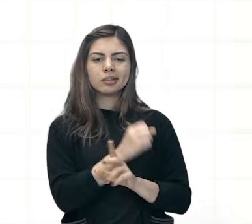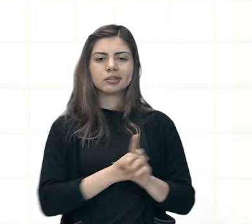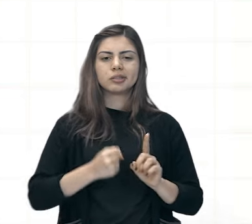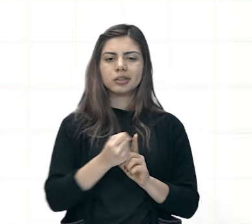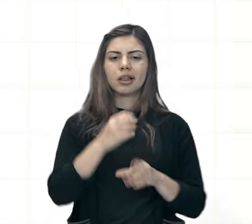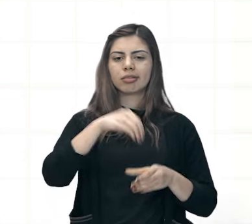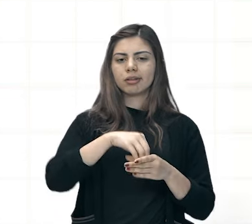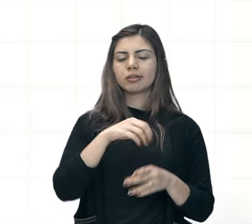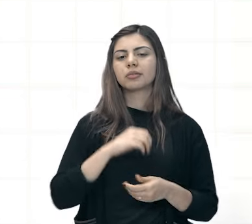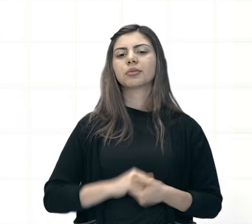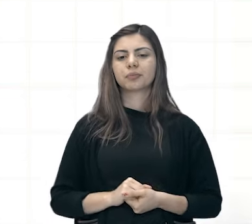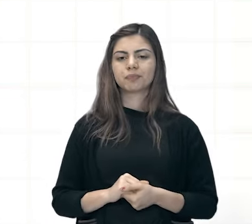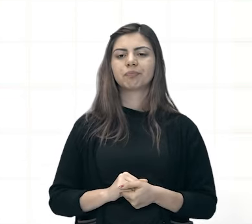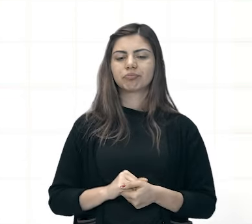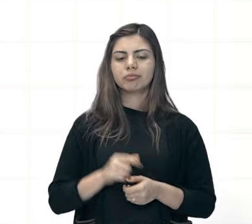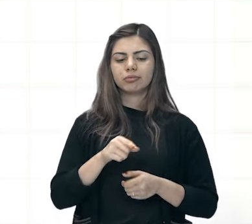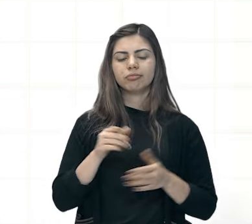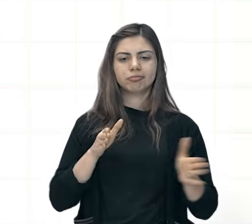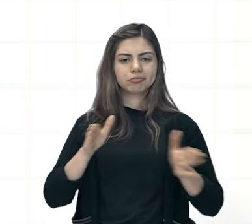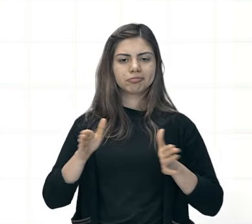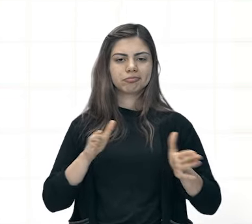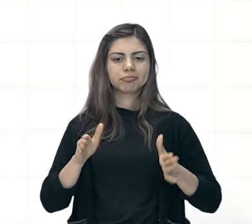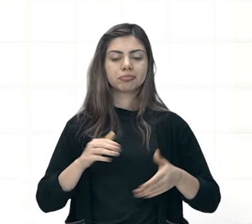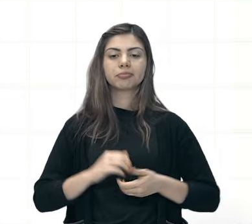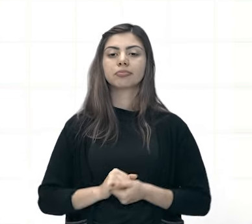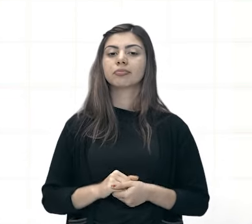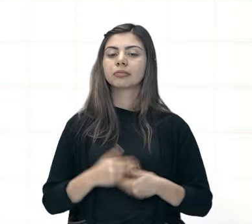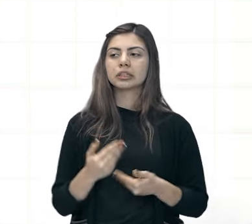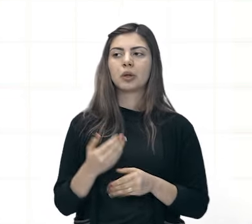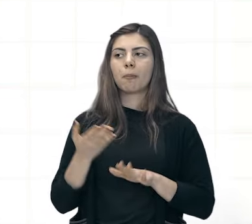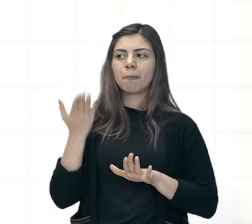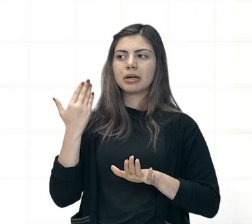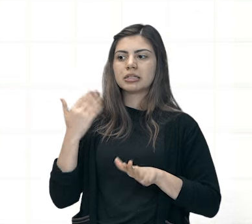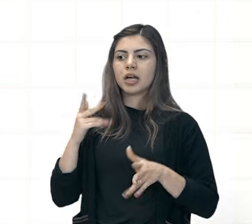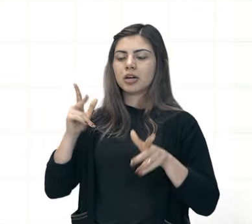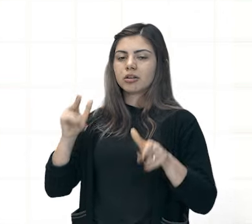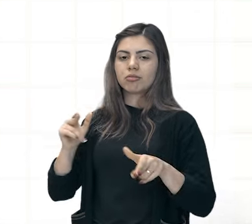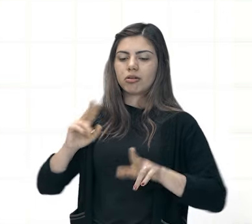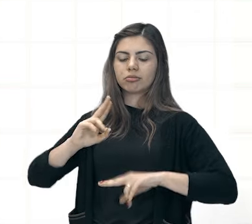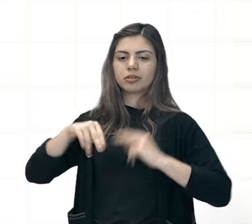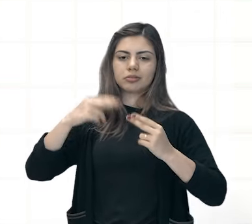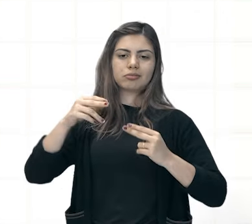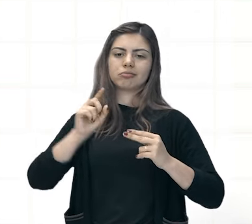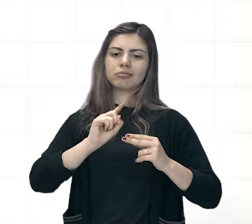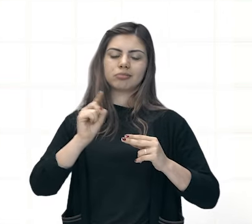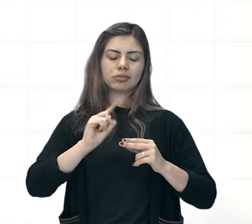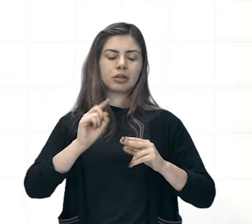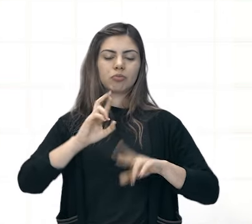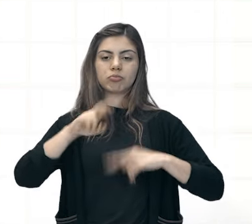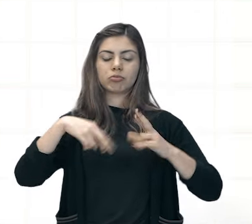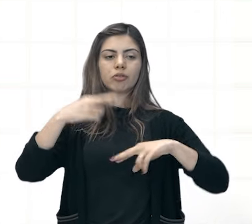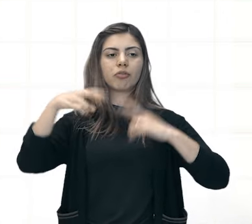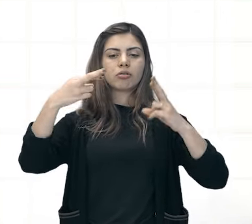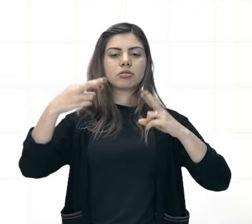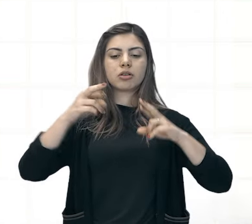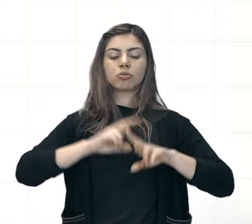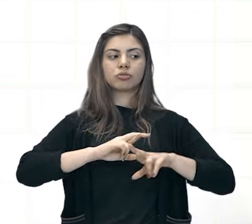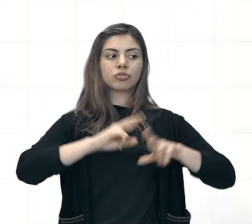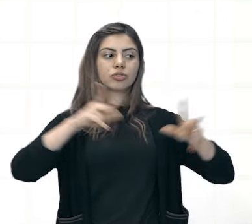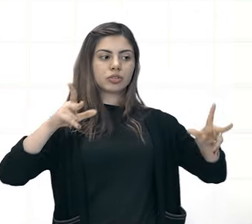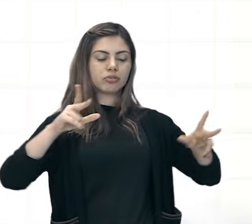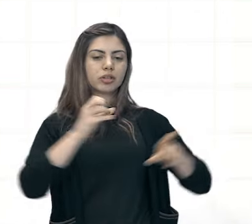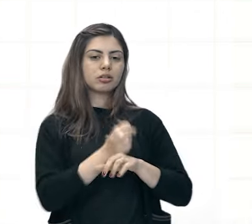dentro daquele contexto. Nunca mais seria a mesma depois da Revolução Industrial, depois dessa transformação que